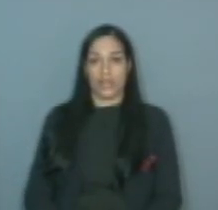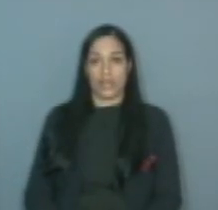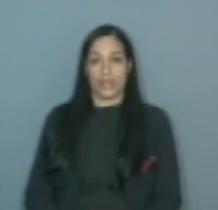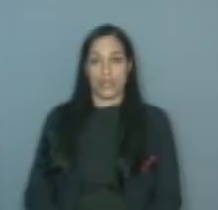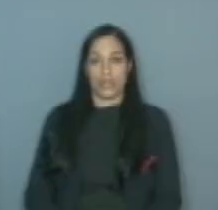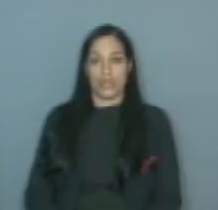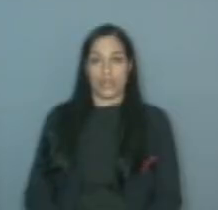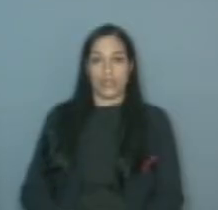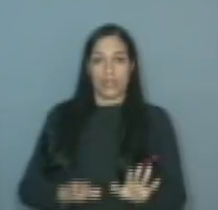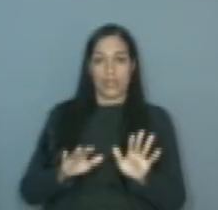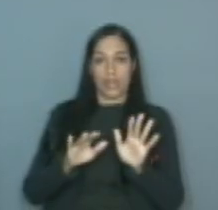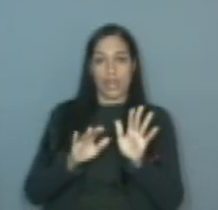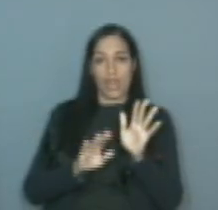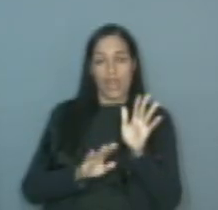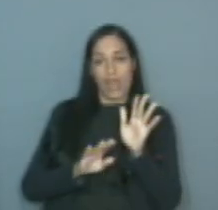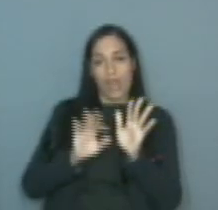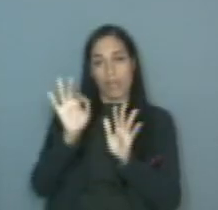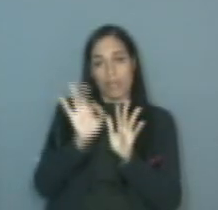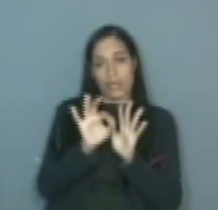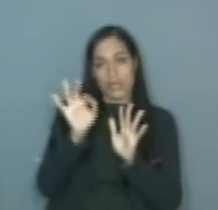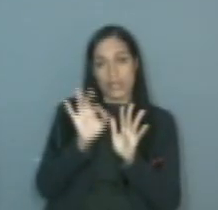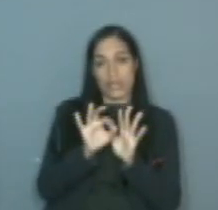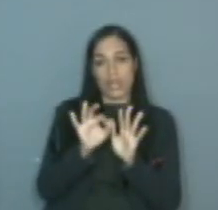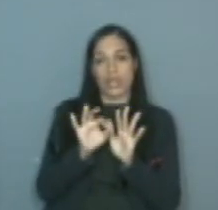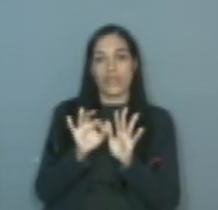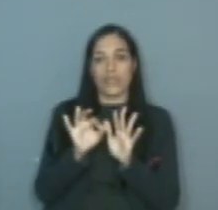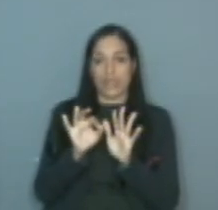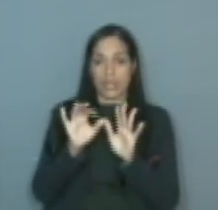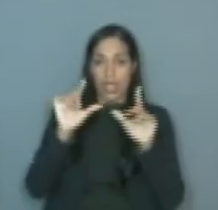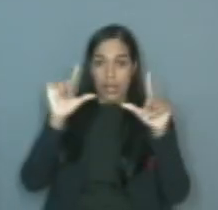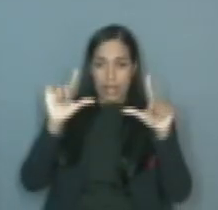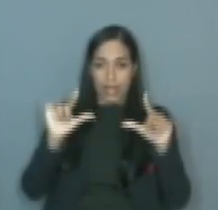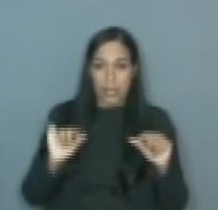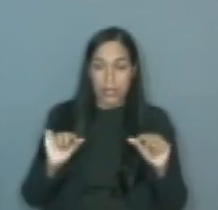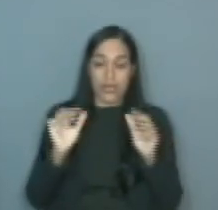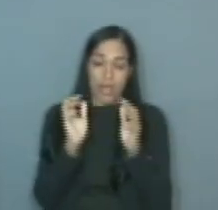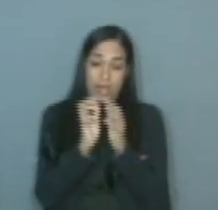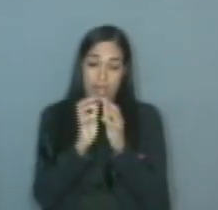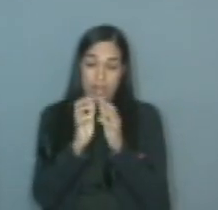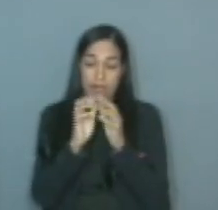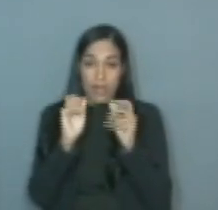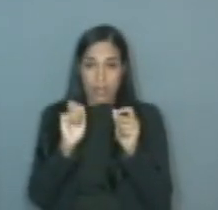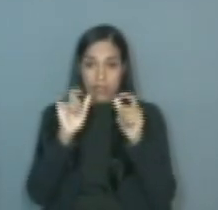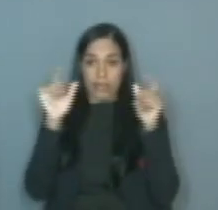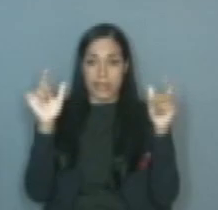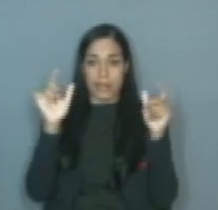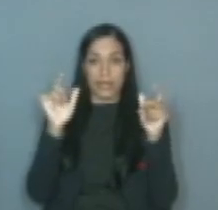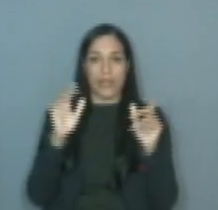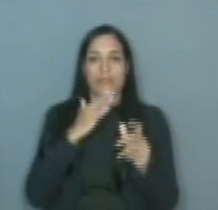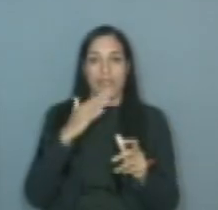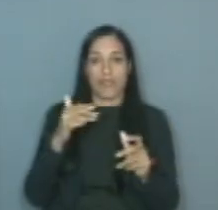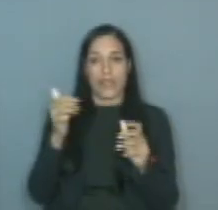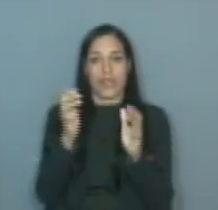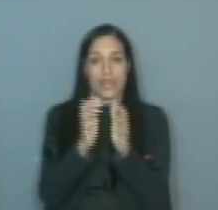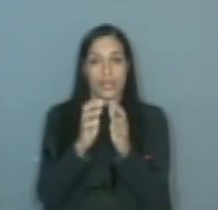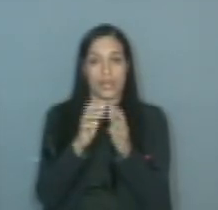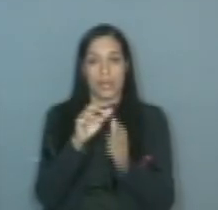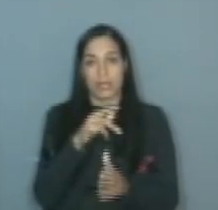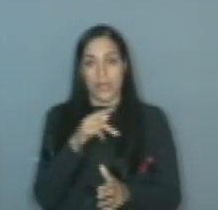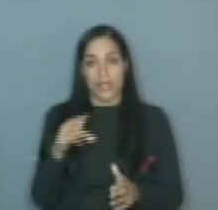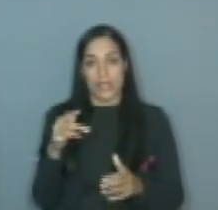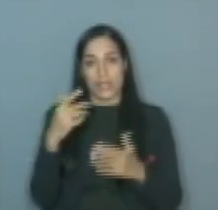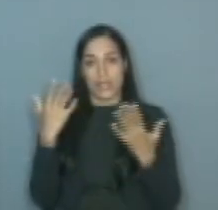Está caindo. O recifense está acordando. E é a partir daí que o Recife vai melhorar. Senhora presidente, mais